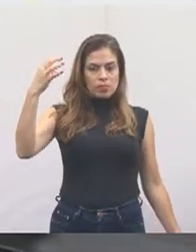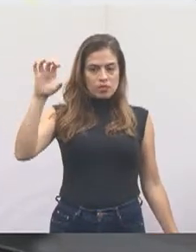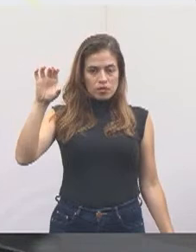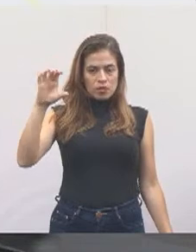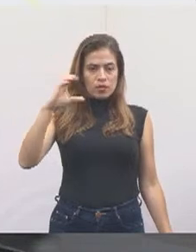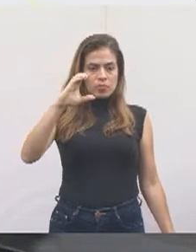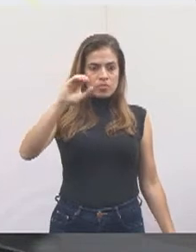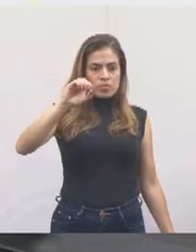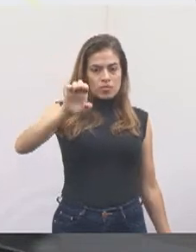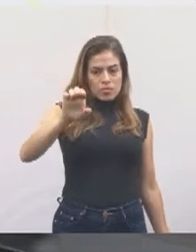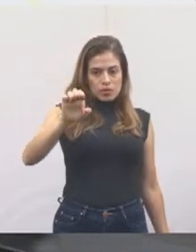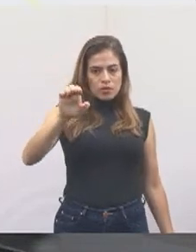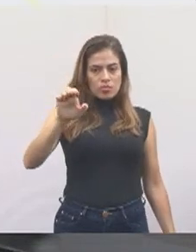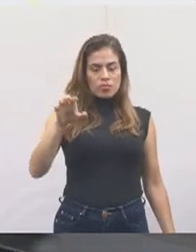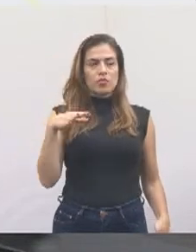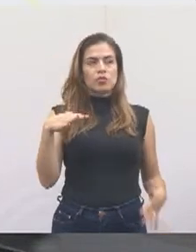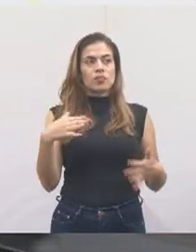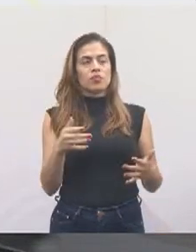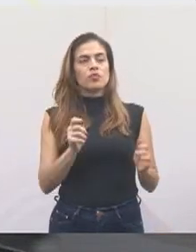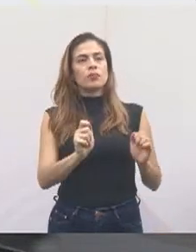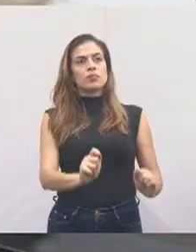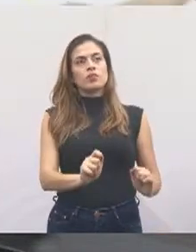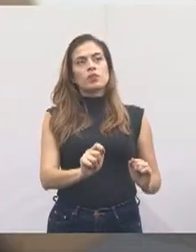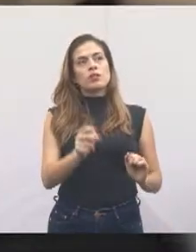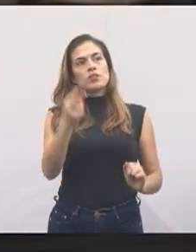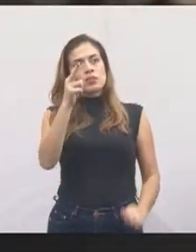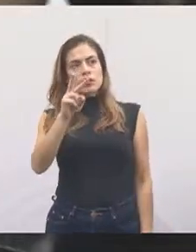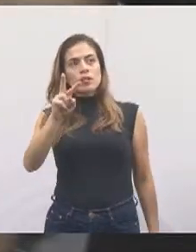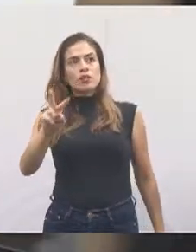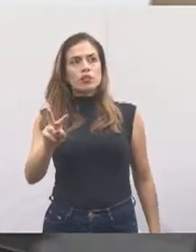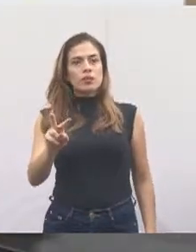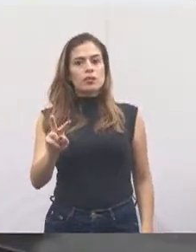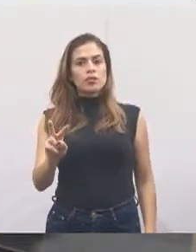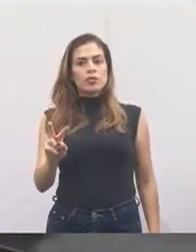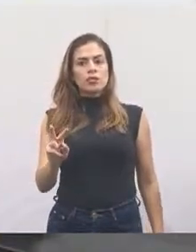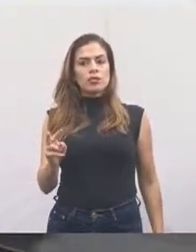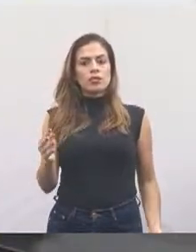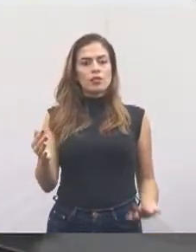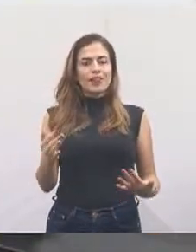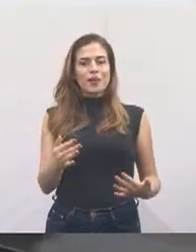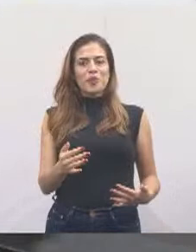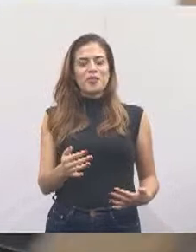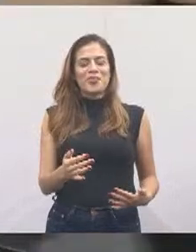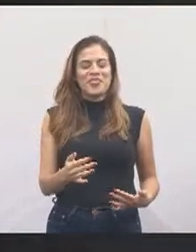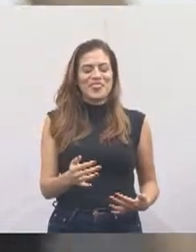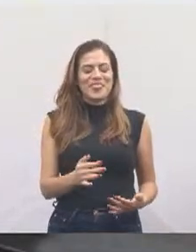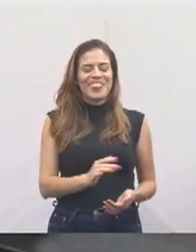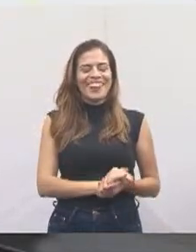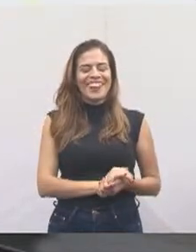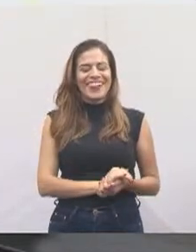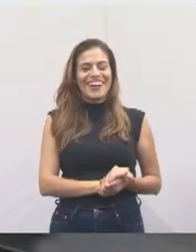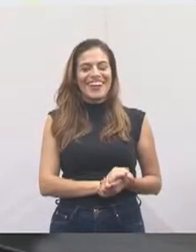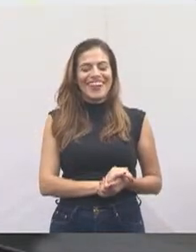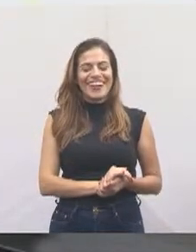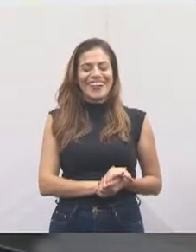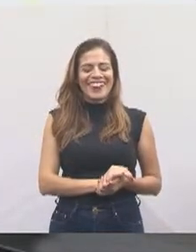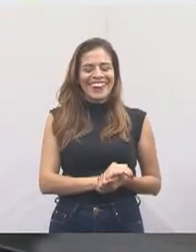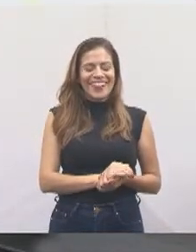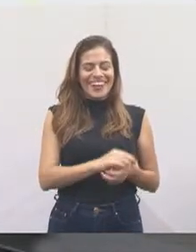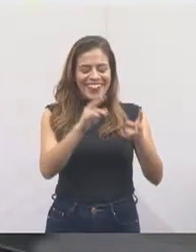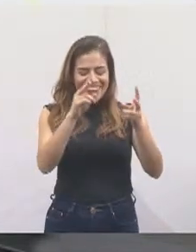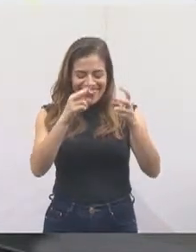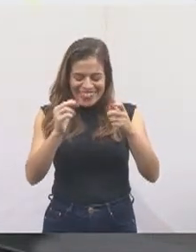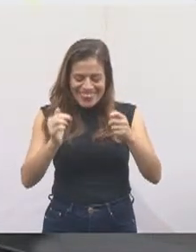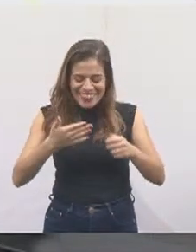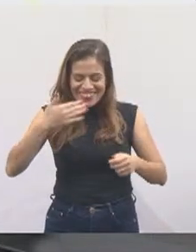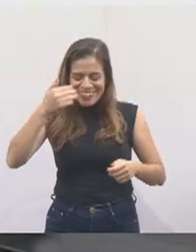operação Integradas que permitem a situação lícitas sejam mais rapidamente detectado pela alta